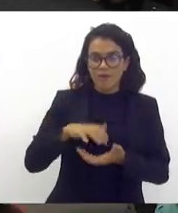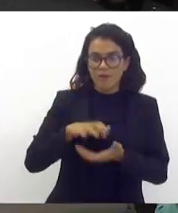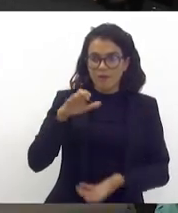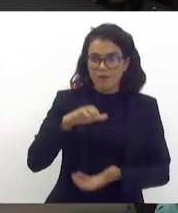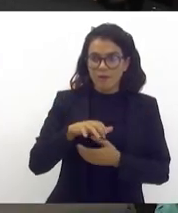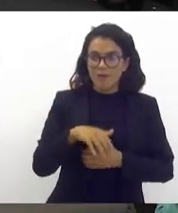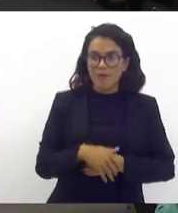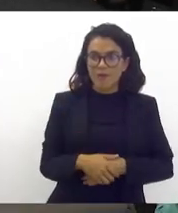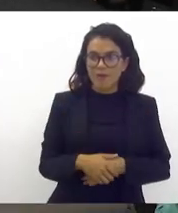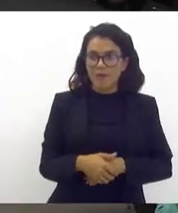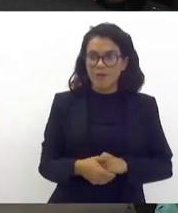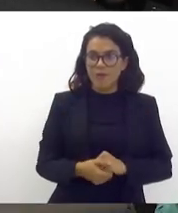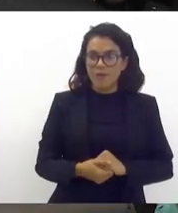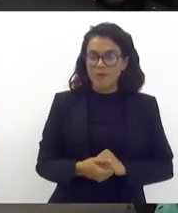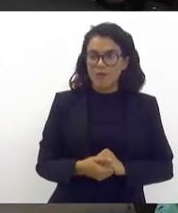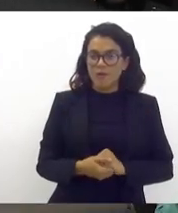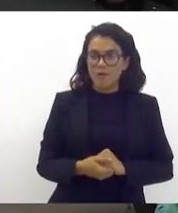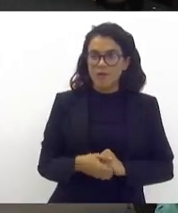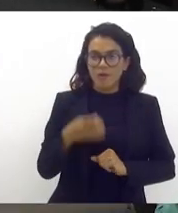Neto.